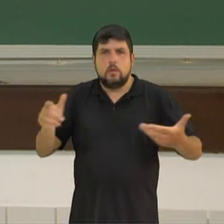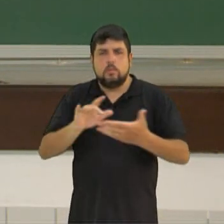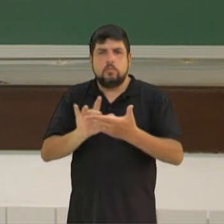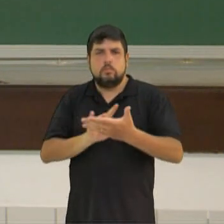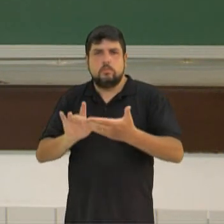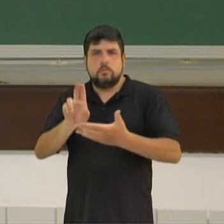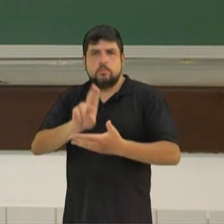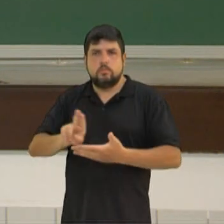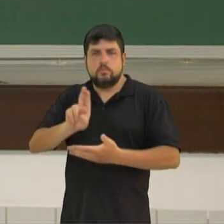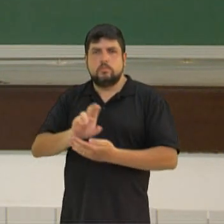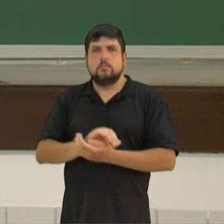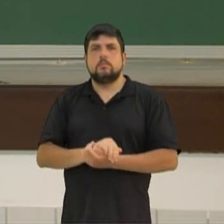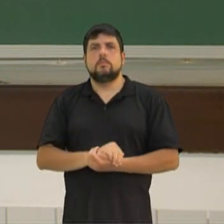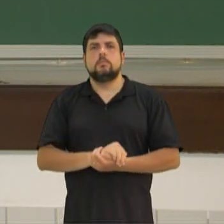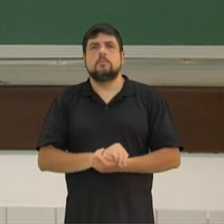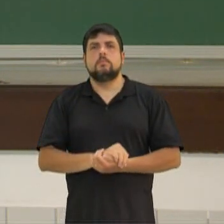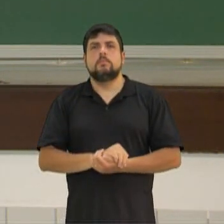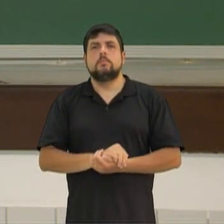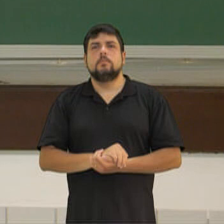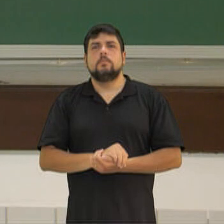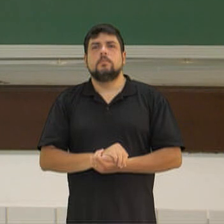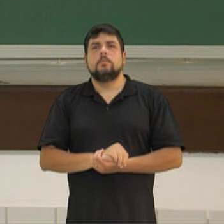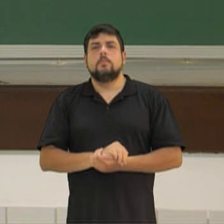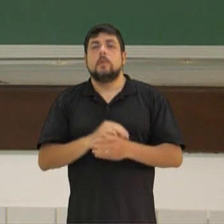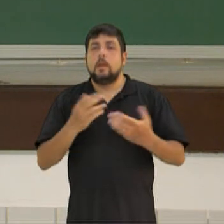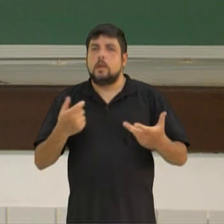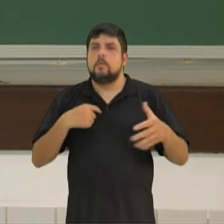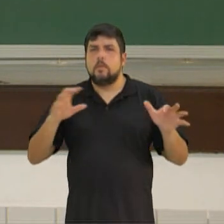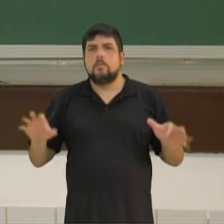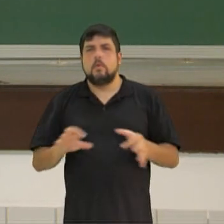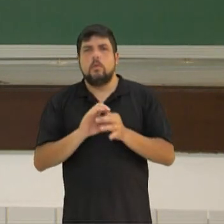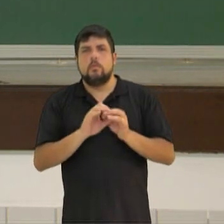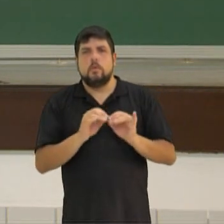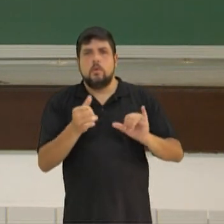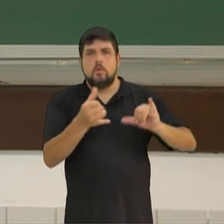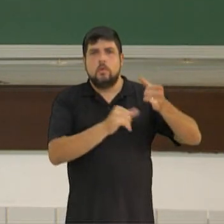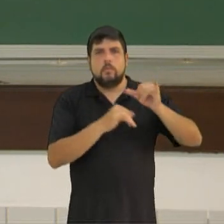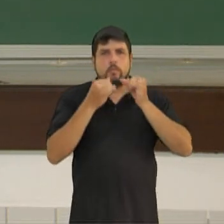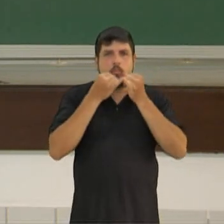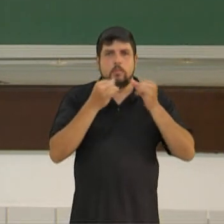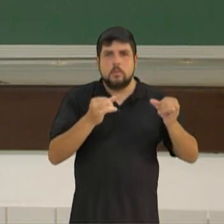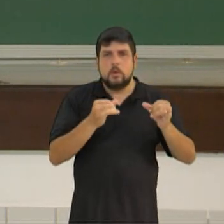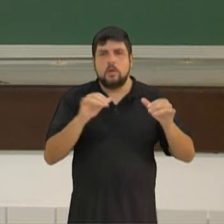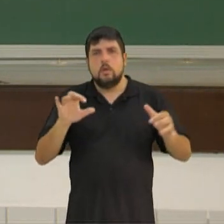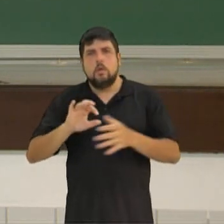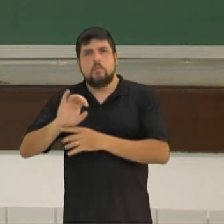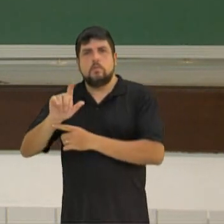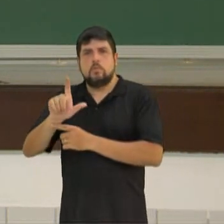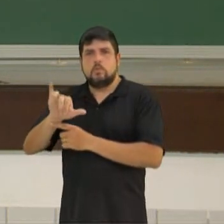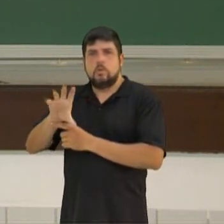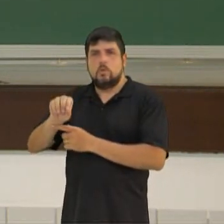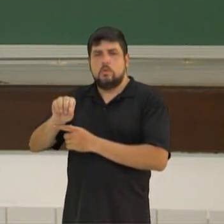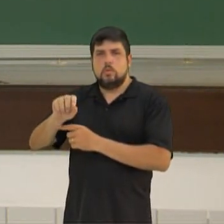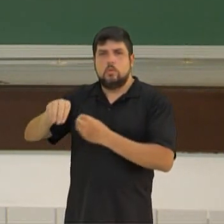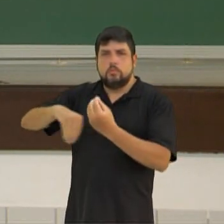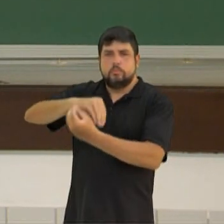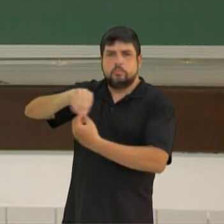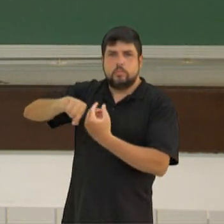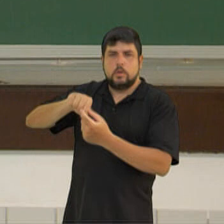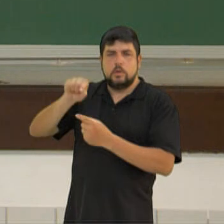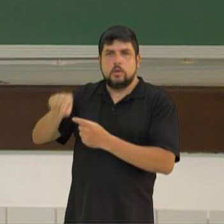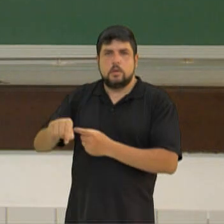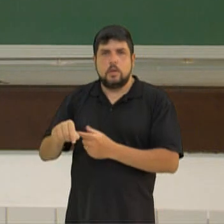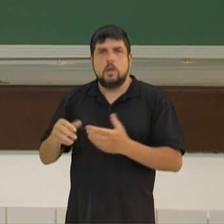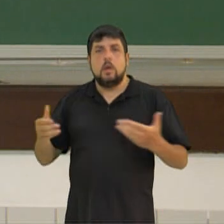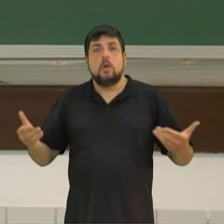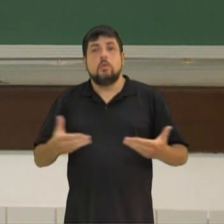nosso dia a dia. E aí, essa é a relação, então, da eletroquímica com o lixo eletrônico. A partir dela que a gente tem toda a tecnologia